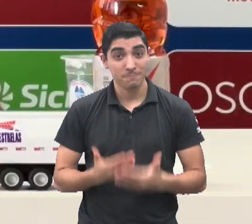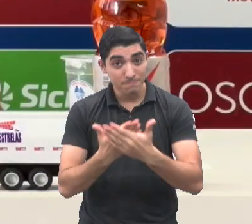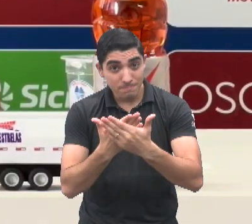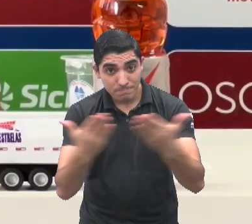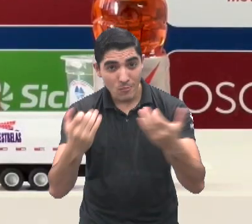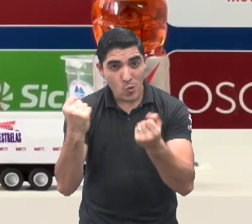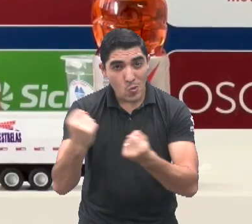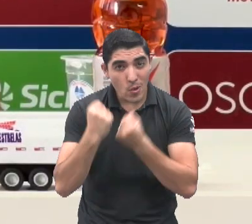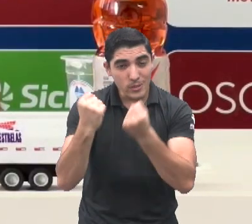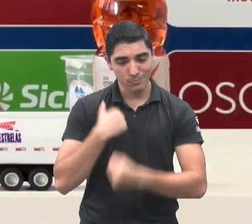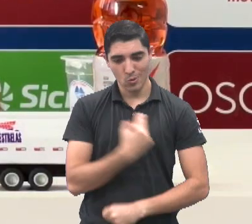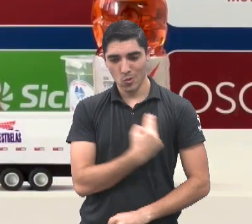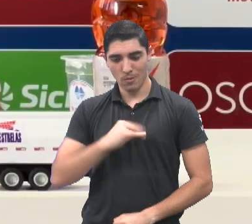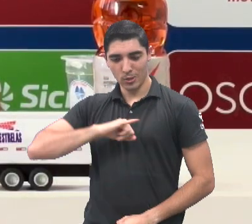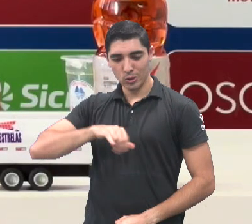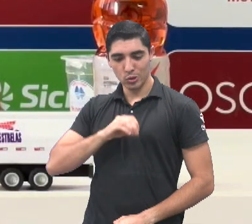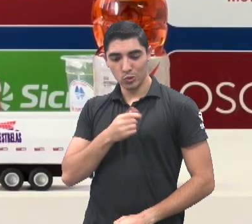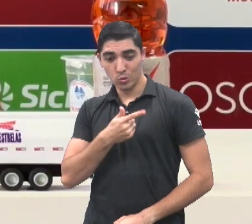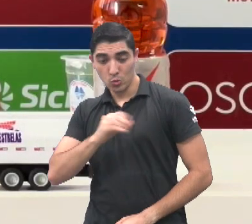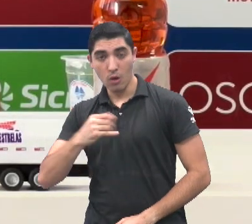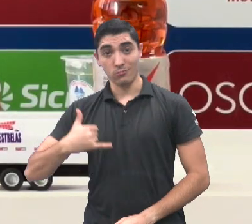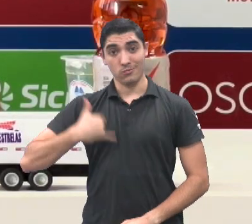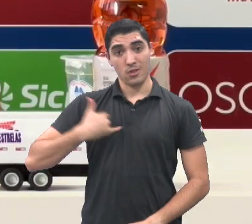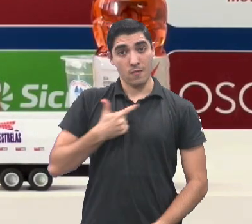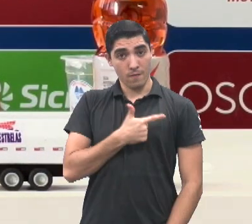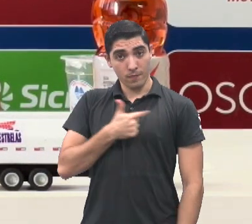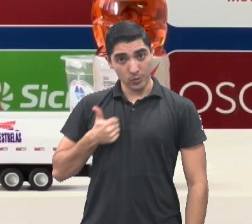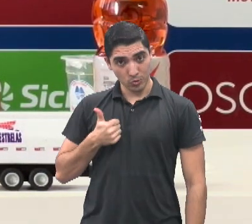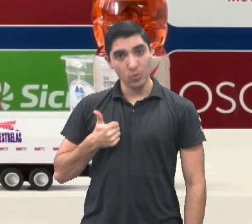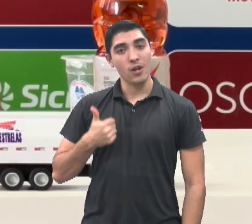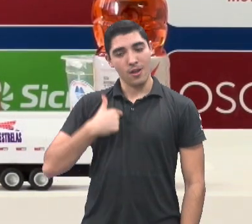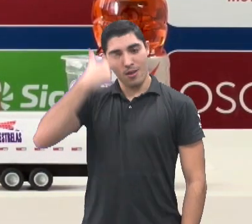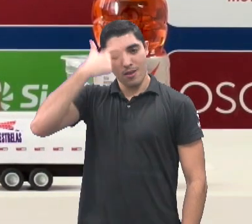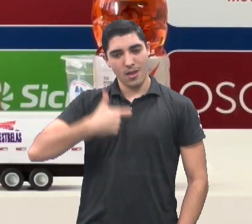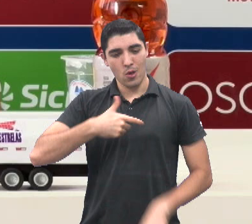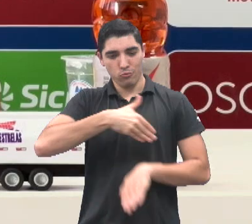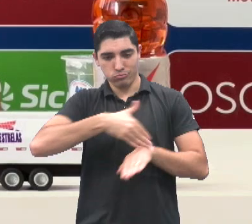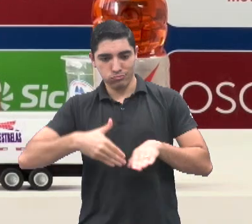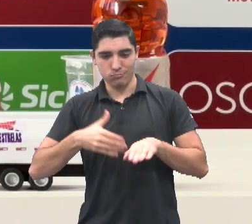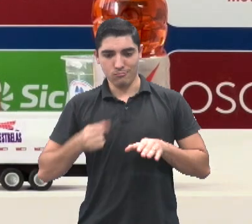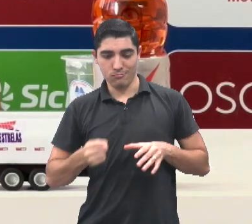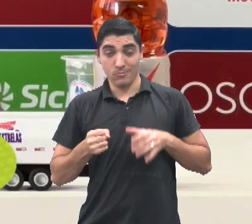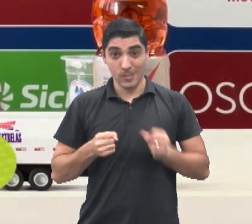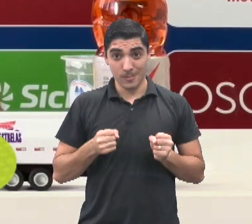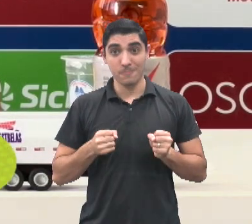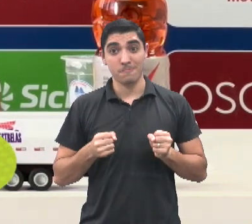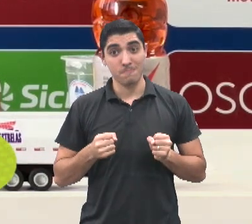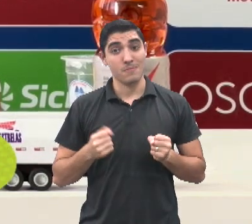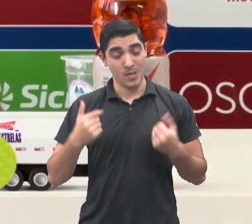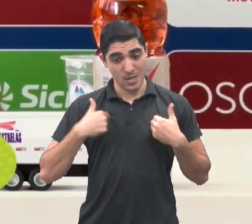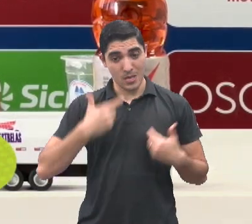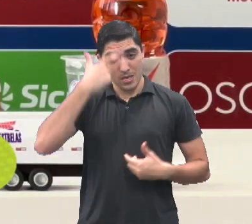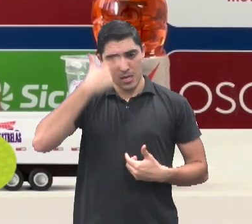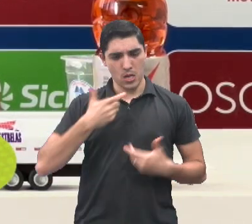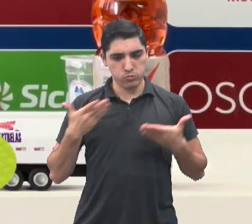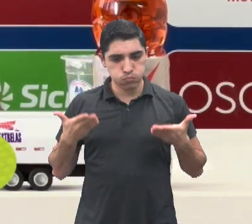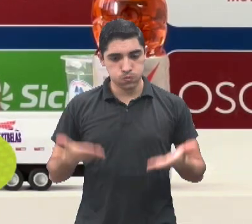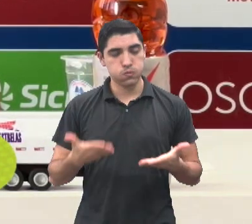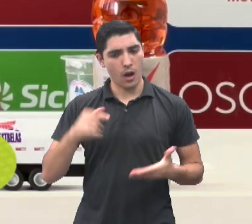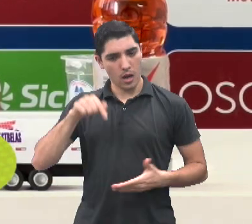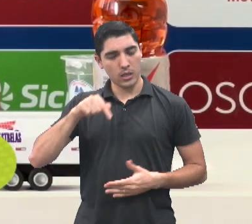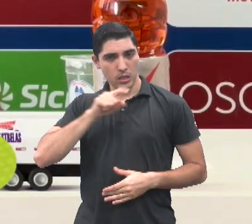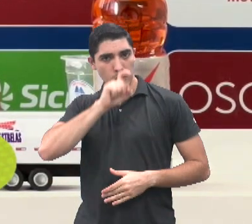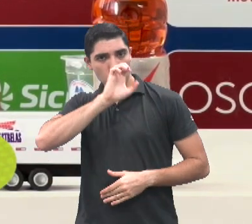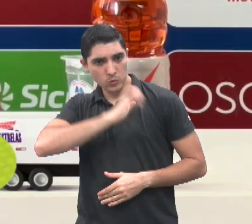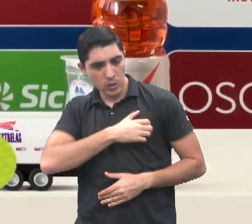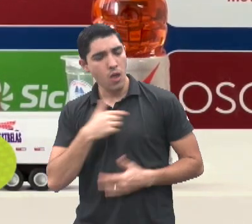nome é João Ramos, tenho 21 anos, sou zagueiro. Estou chegando ao São José para somar com muita